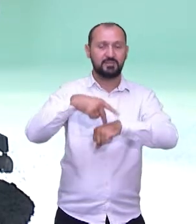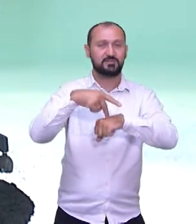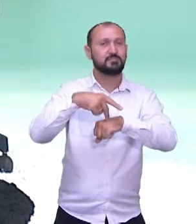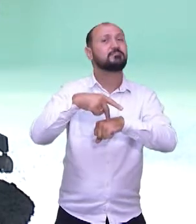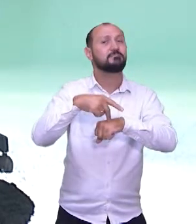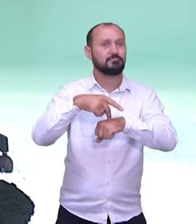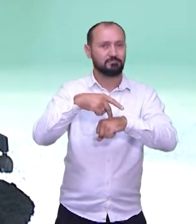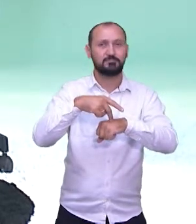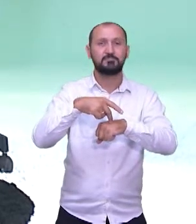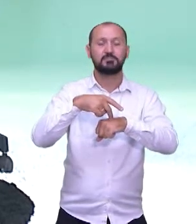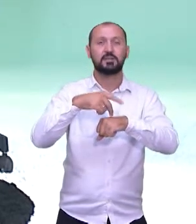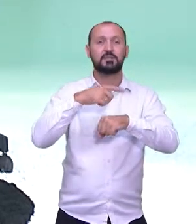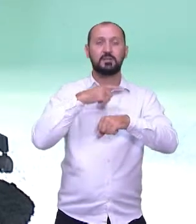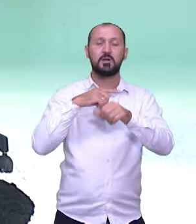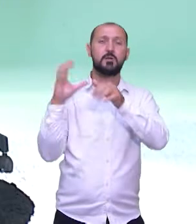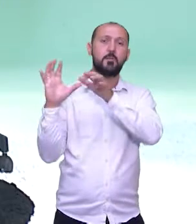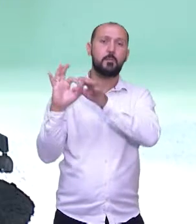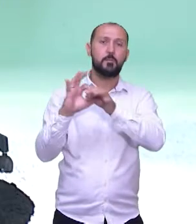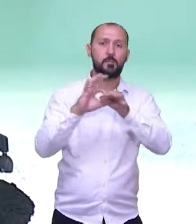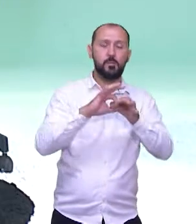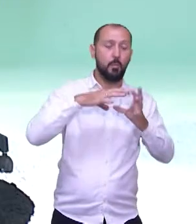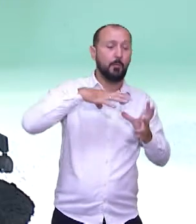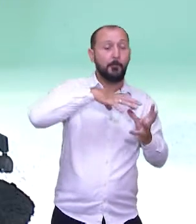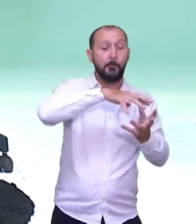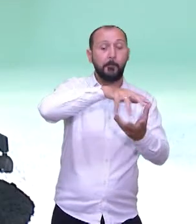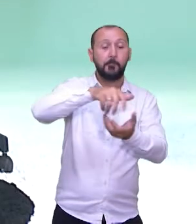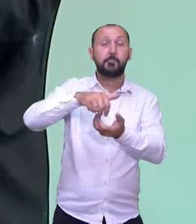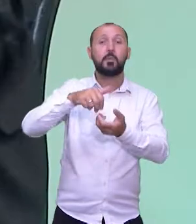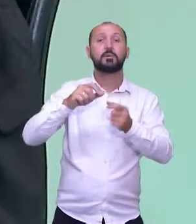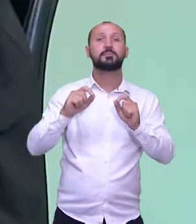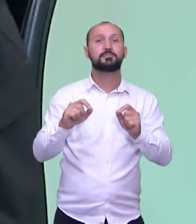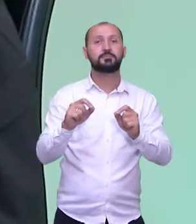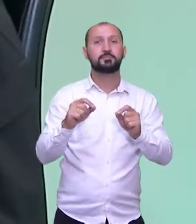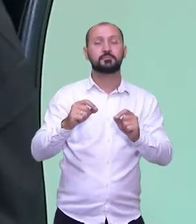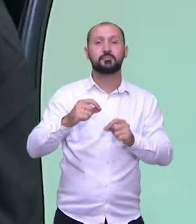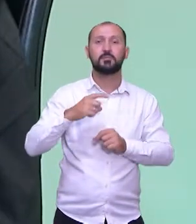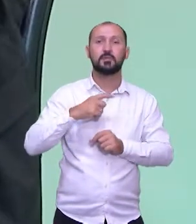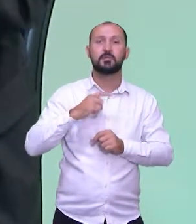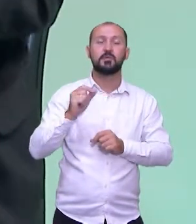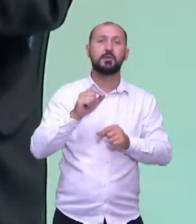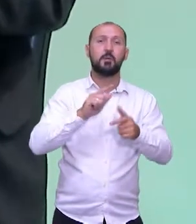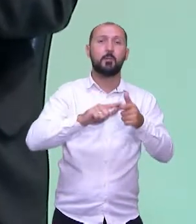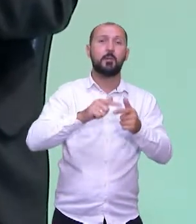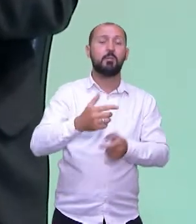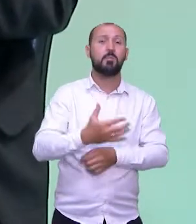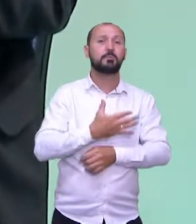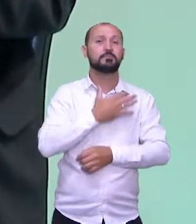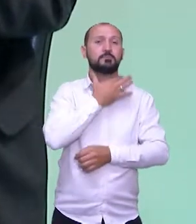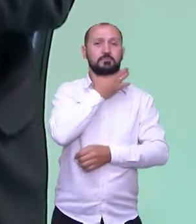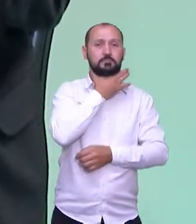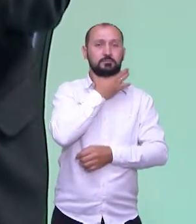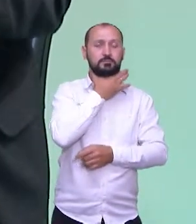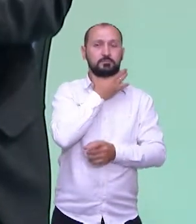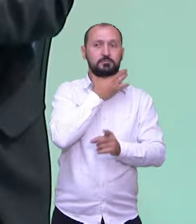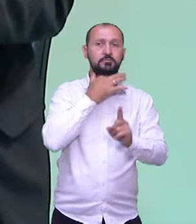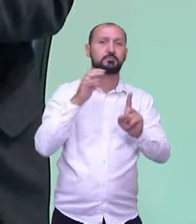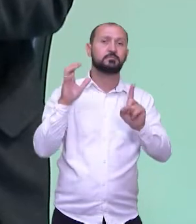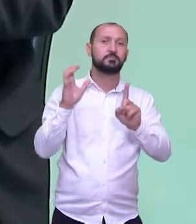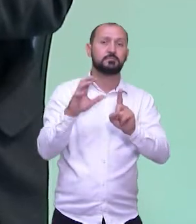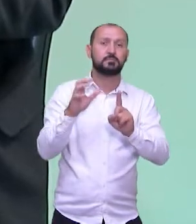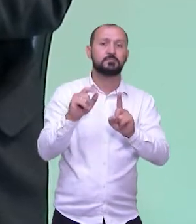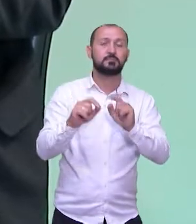país, nós temos um cenário mundial hoje que vive uma crise em